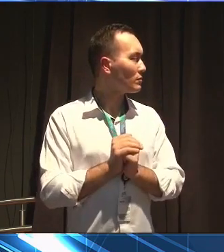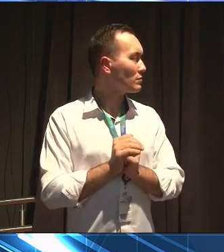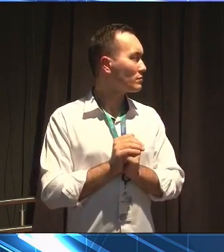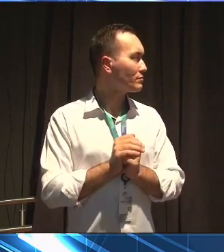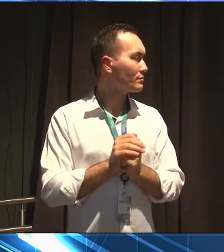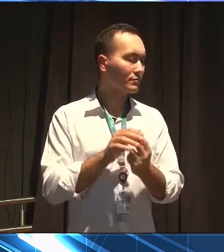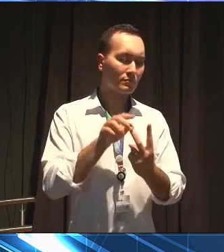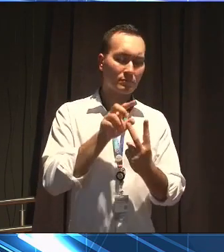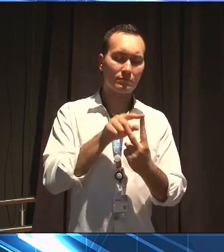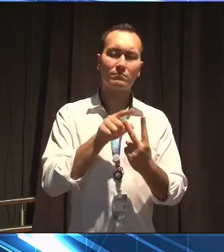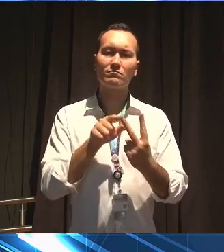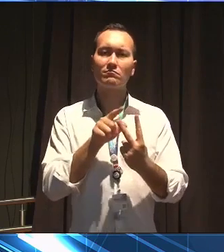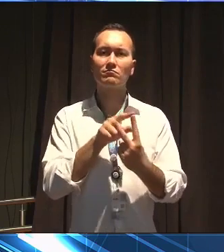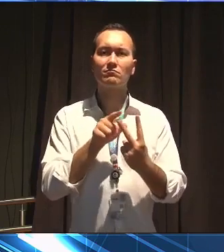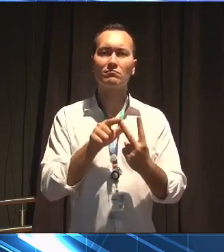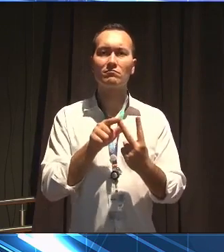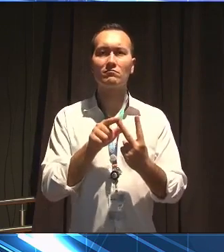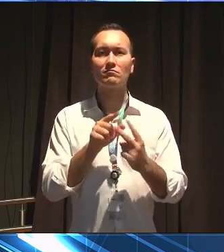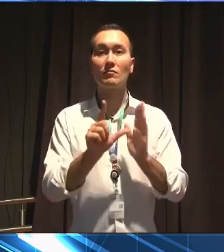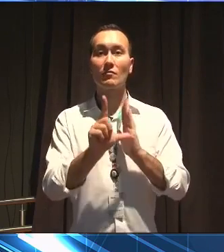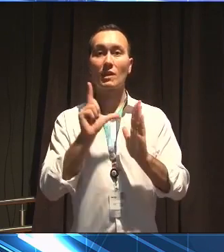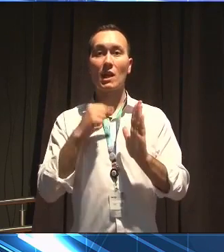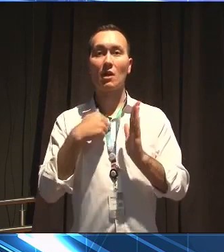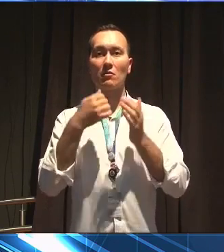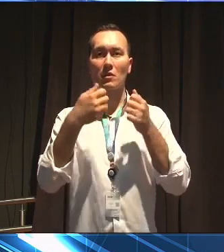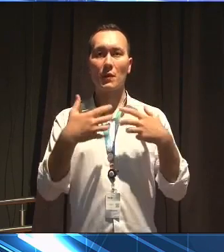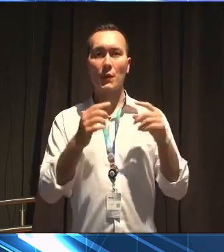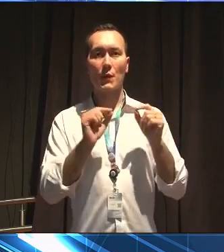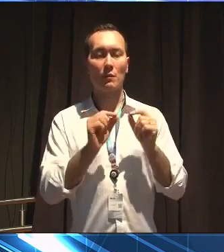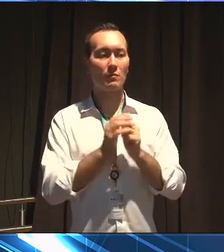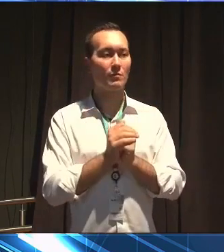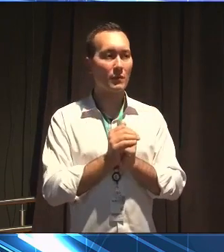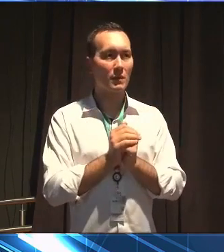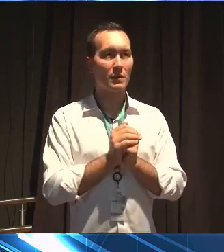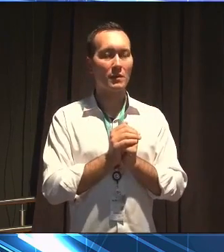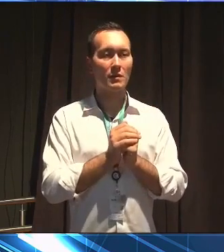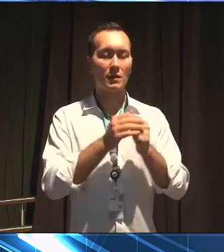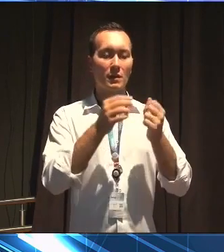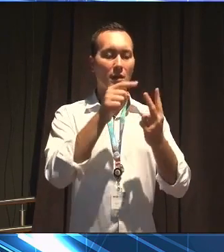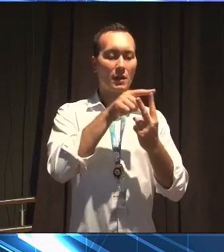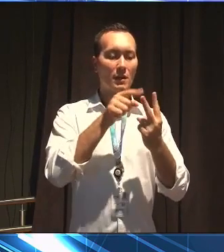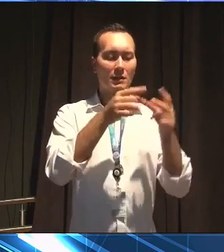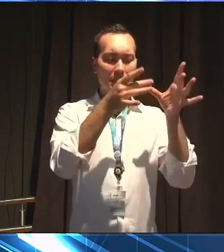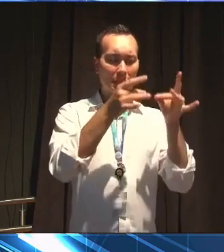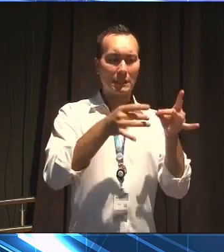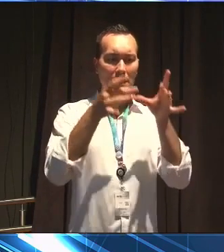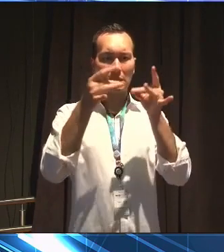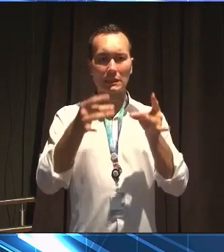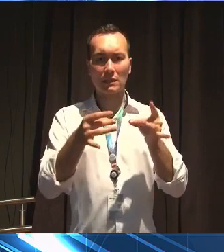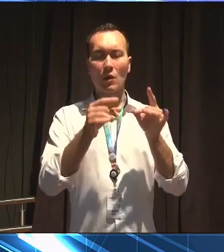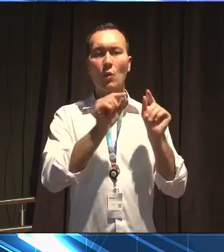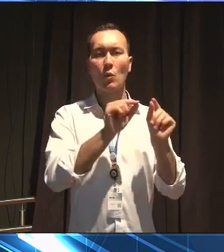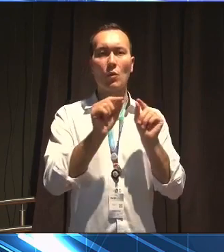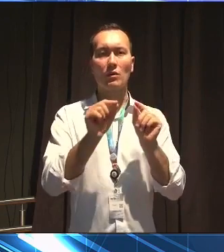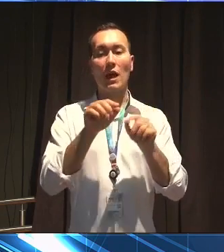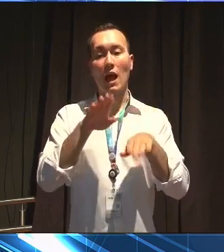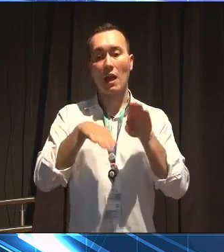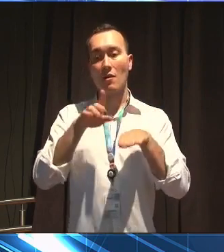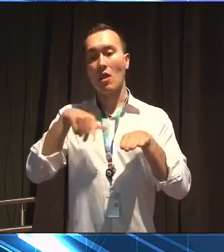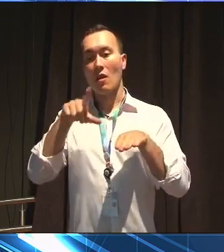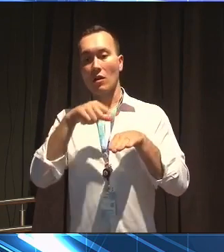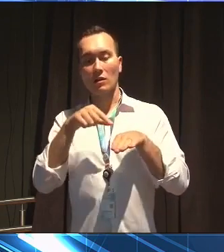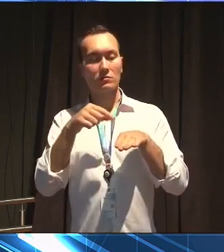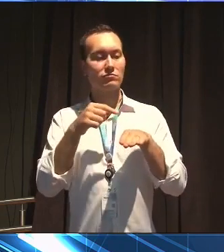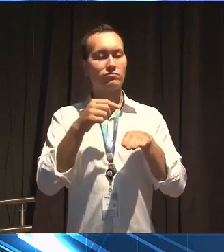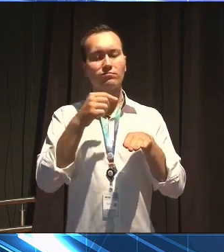de começar ele do bem básico, que é definindo o que é um e outro. Por quê? Porque esses limites no dia a dia, muitas vezes a